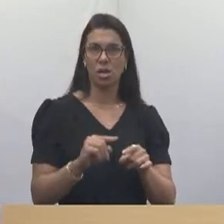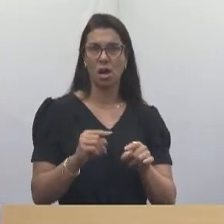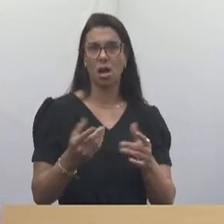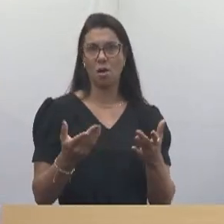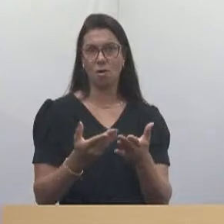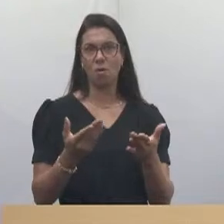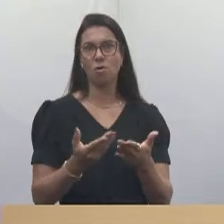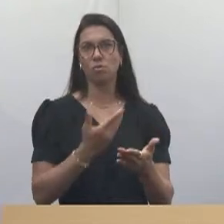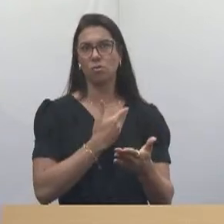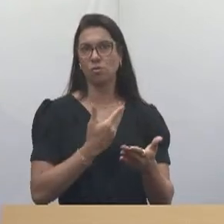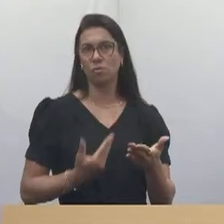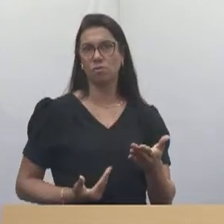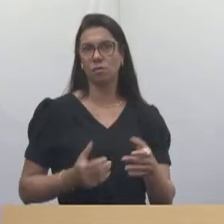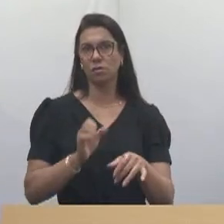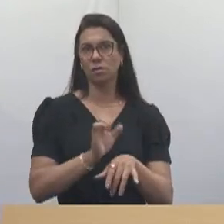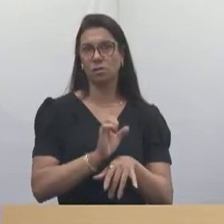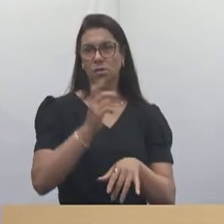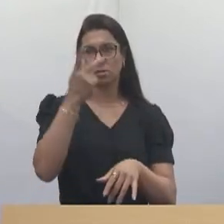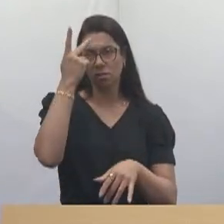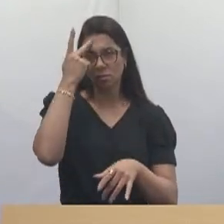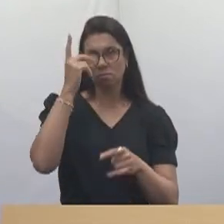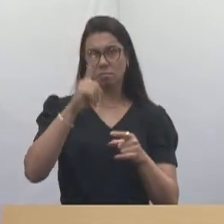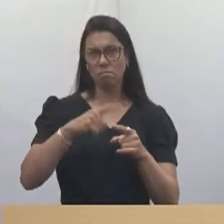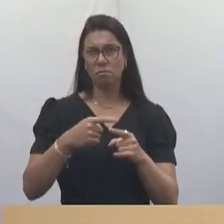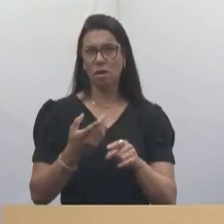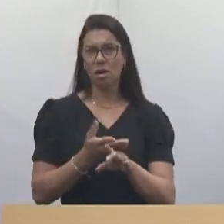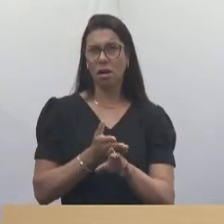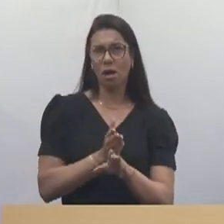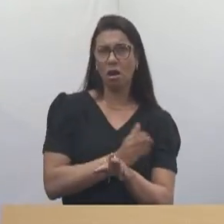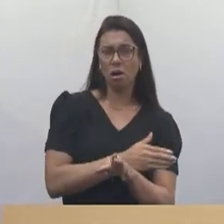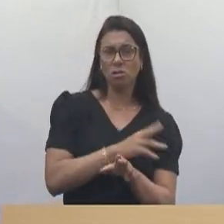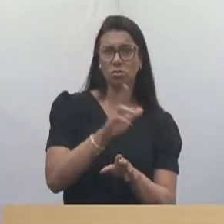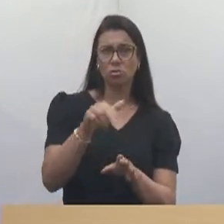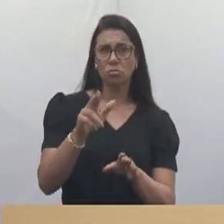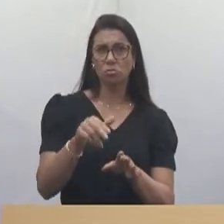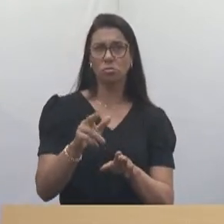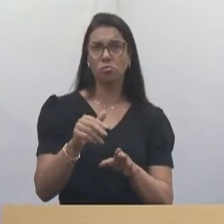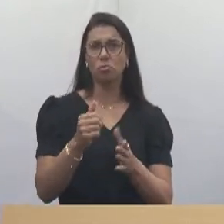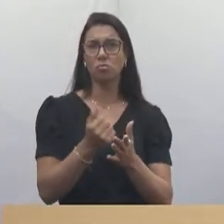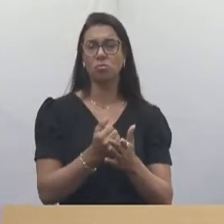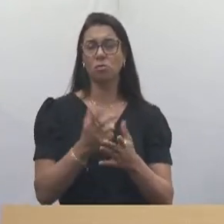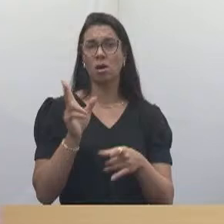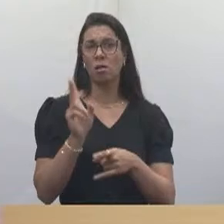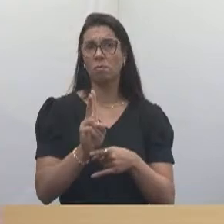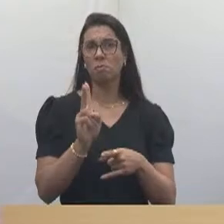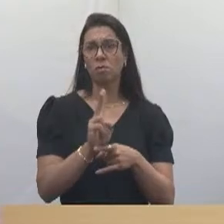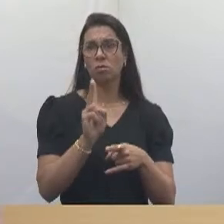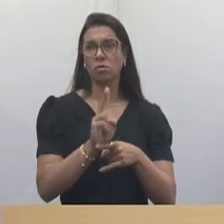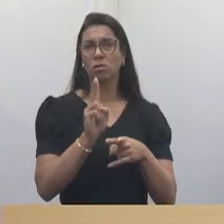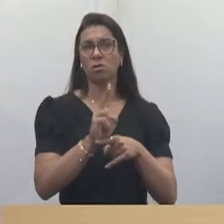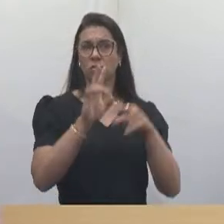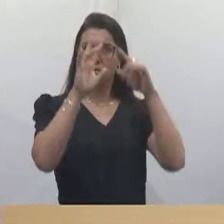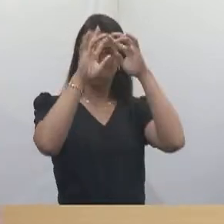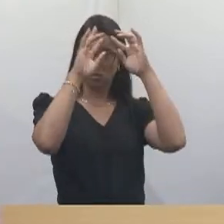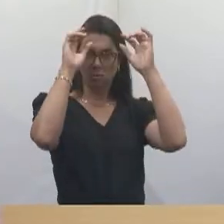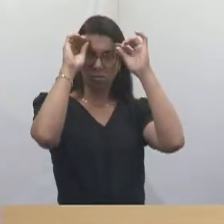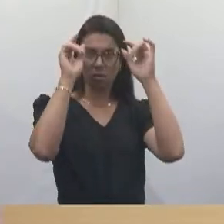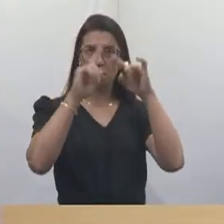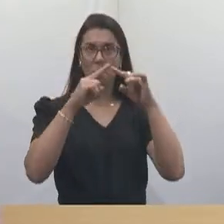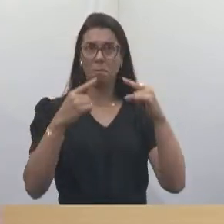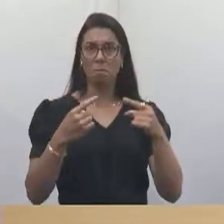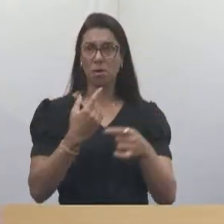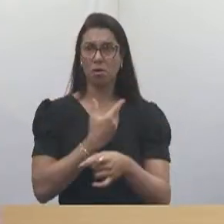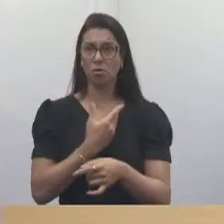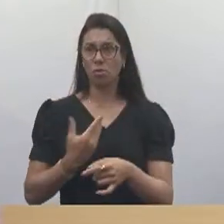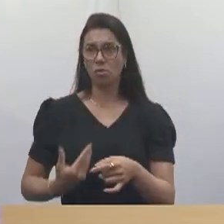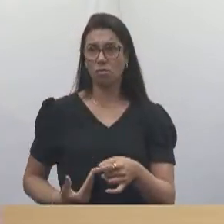Estado de São Paulo, mas até pouco tempo atrás nunca fez um discurso defendendo as contas públicas, enquanto o governo era